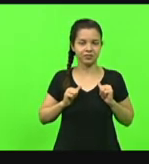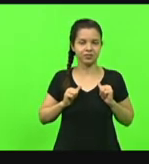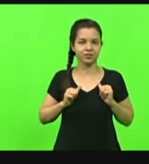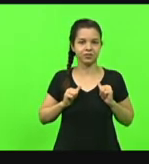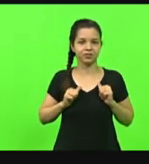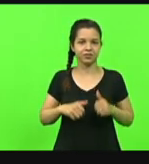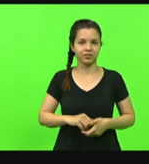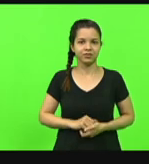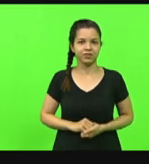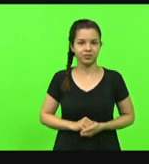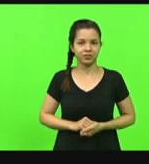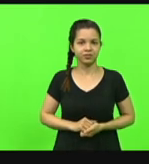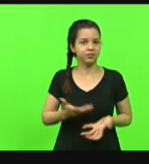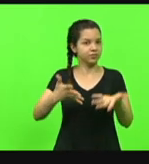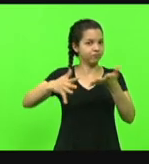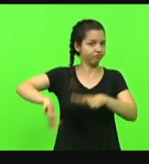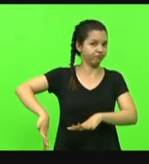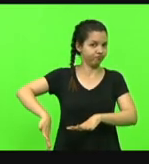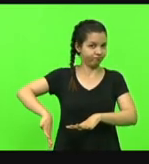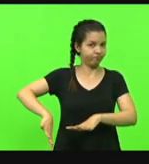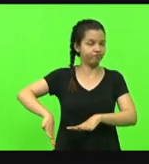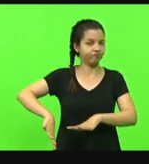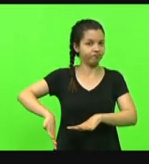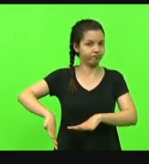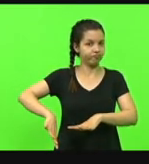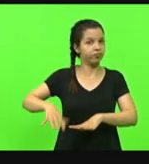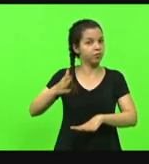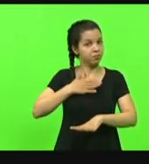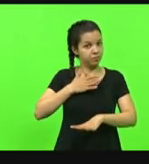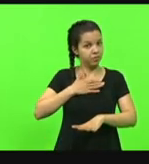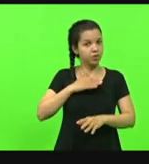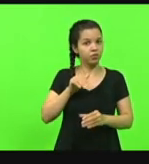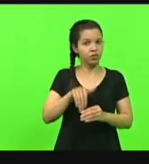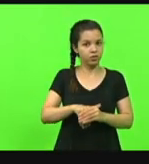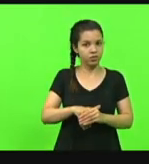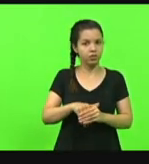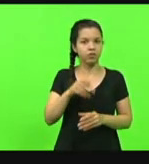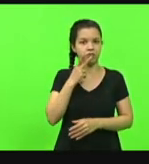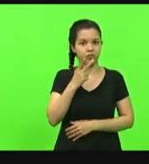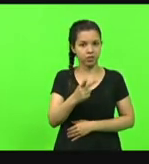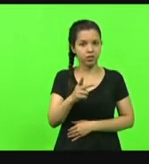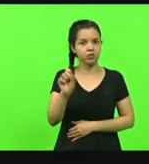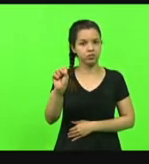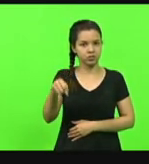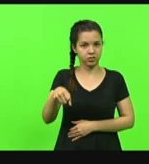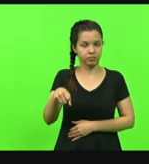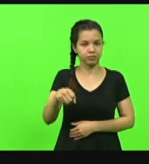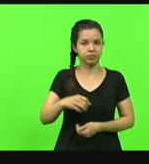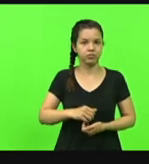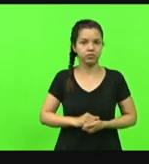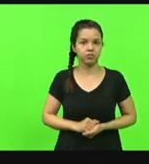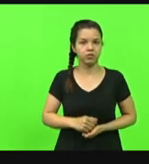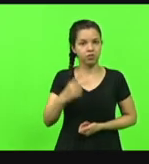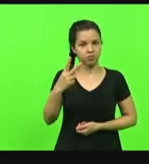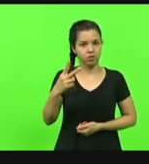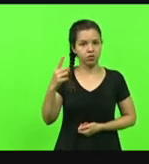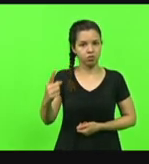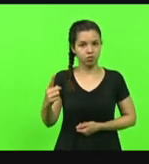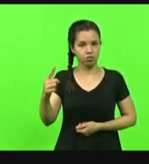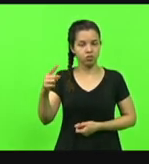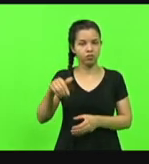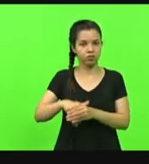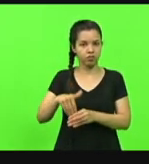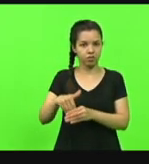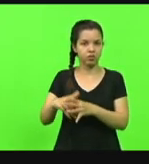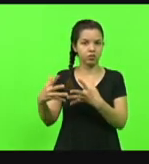Está rejeitado, exceto com o meu voto, que eu declaro ele oficialmente sim. 21 votos a favor,